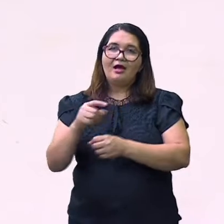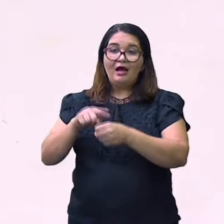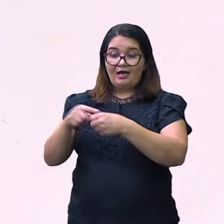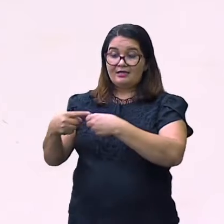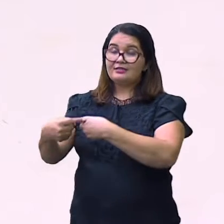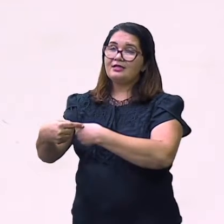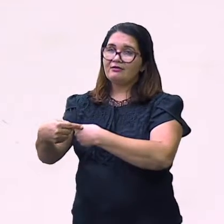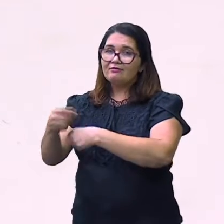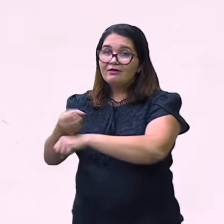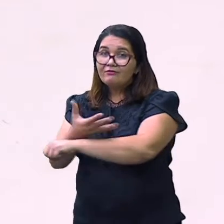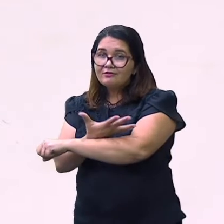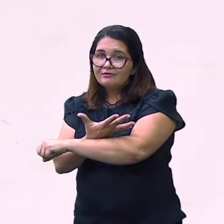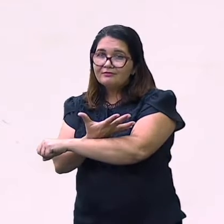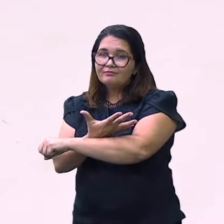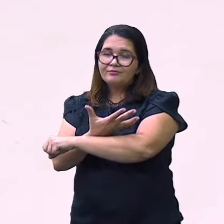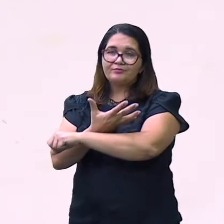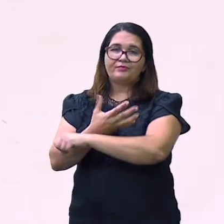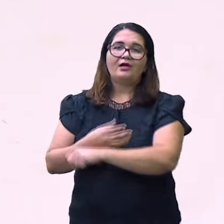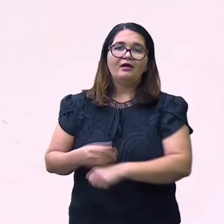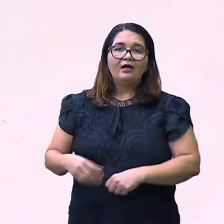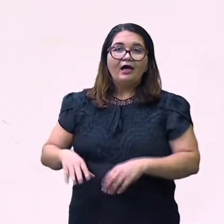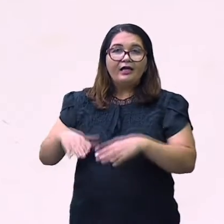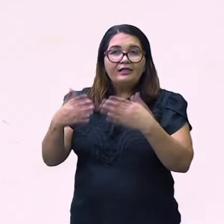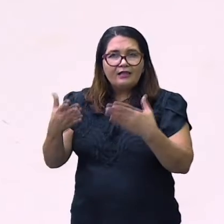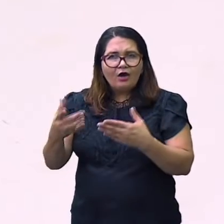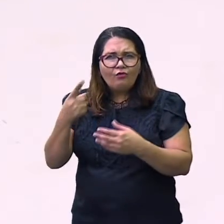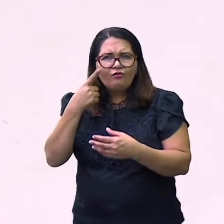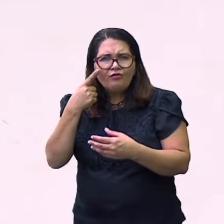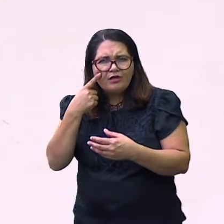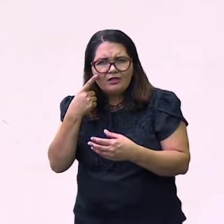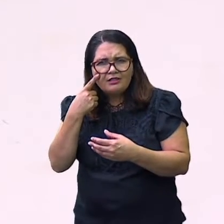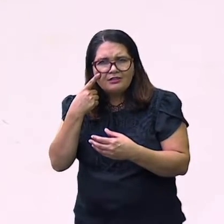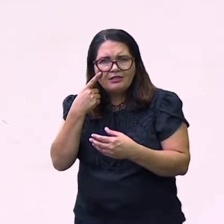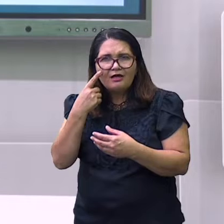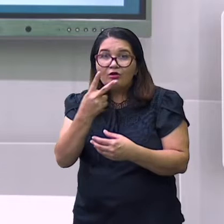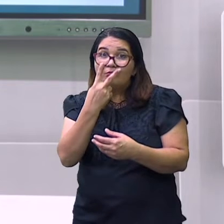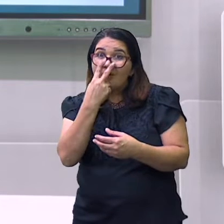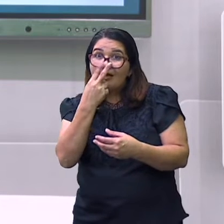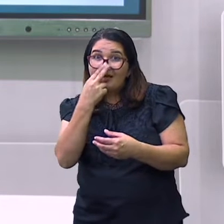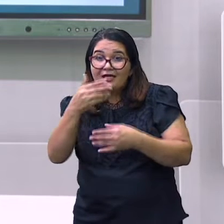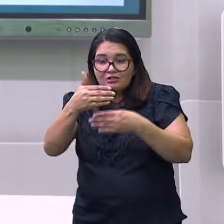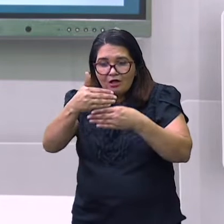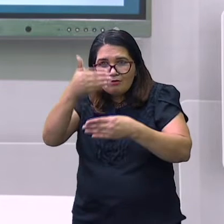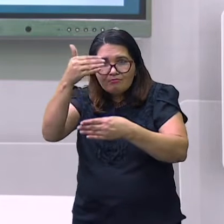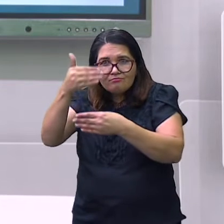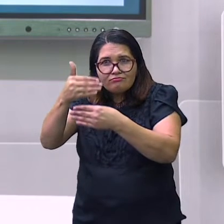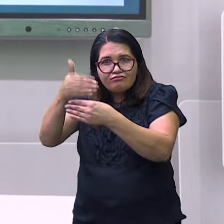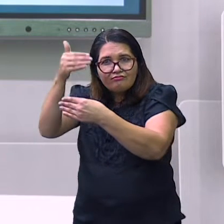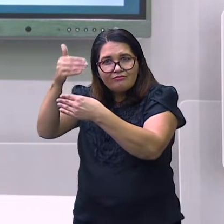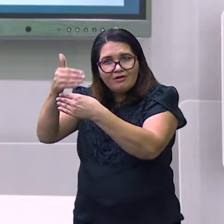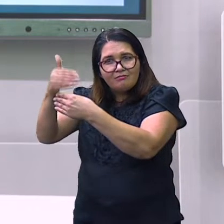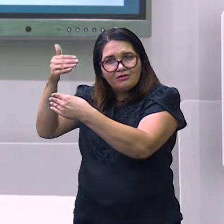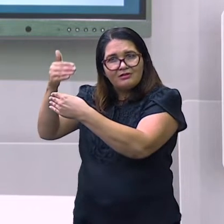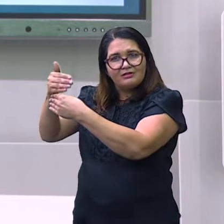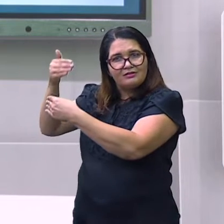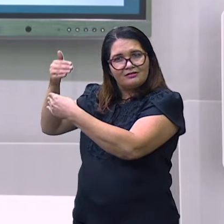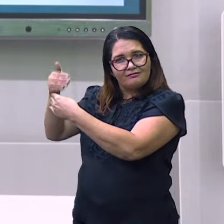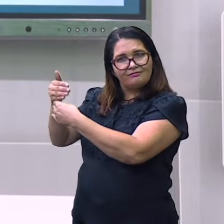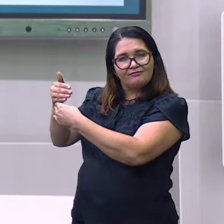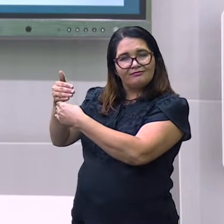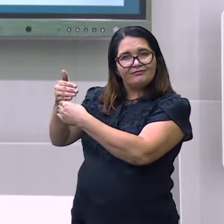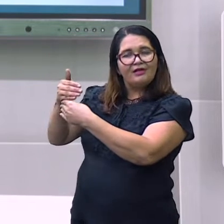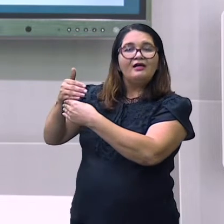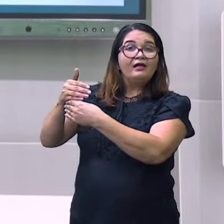E aí é toda uma estrutura já demonstrando os poros abertos para que haja uma